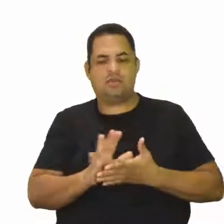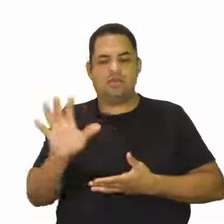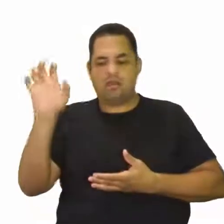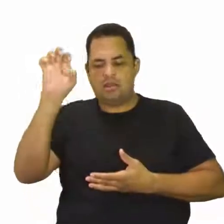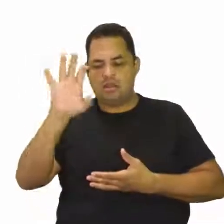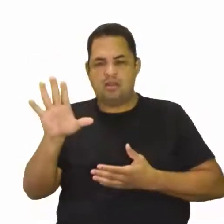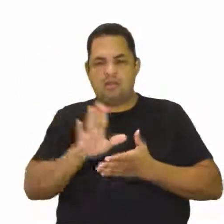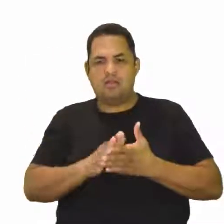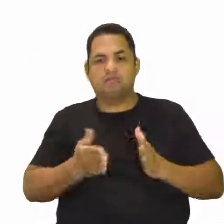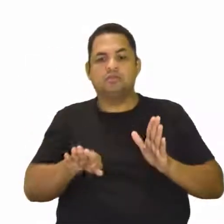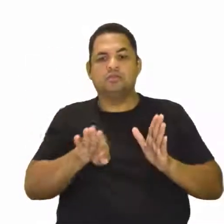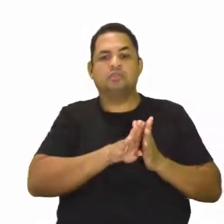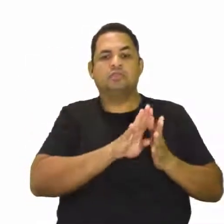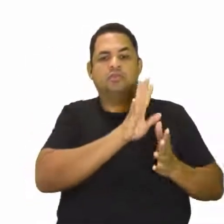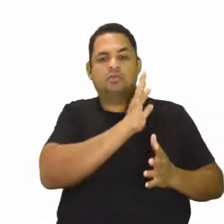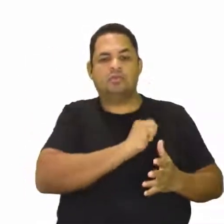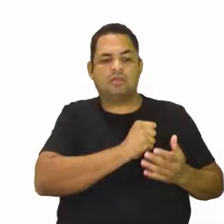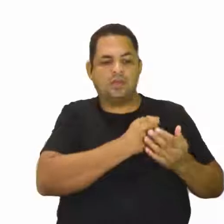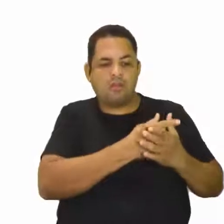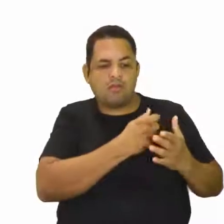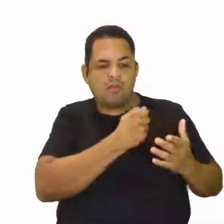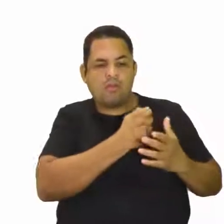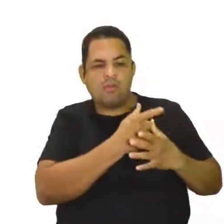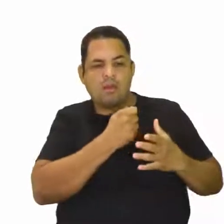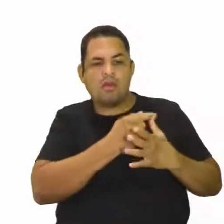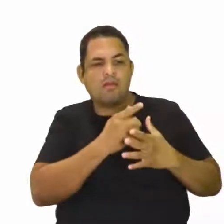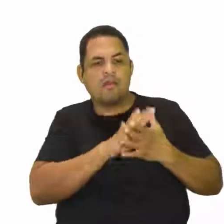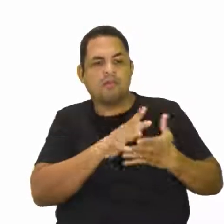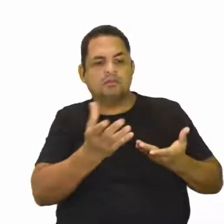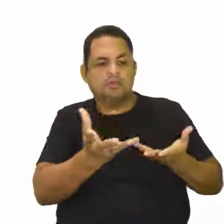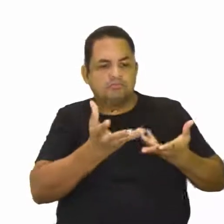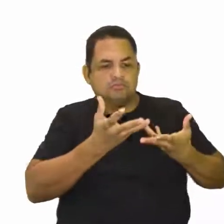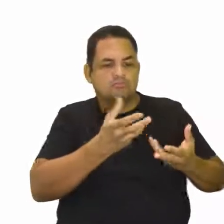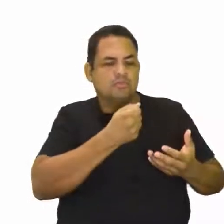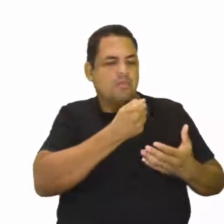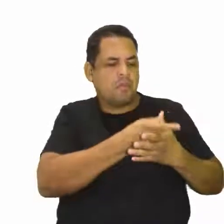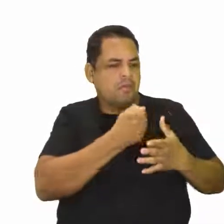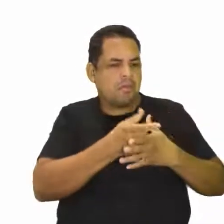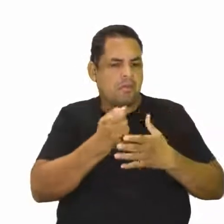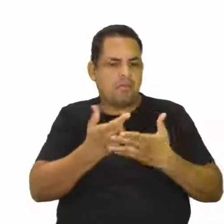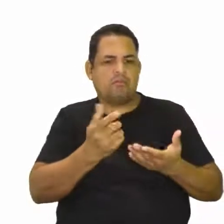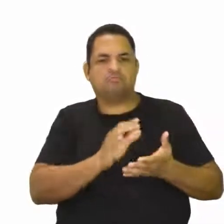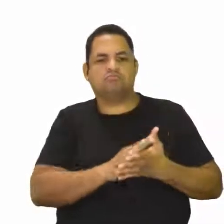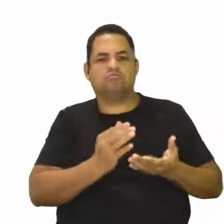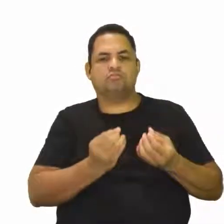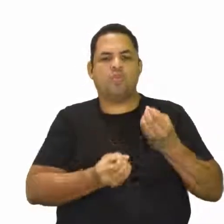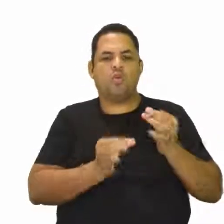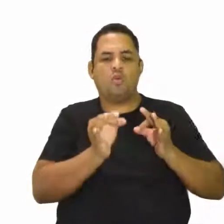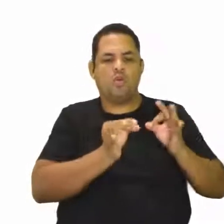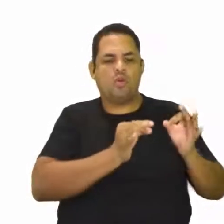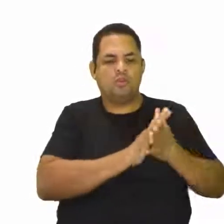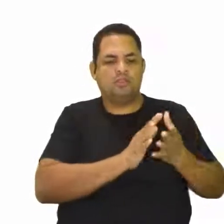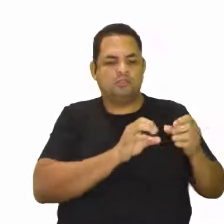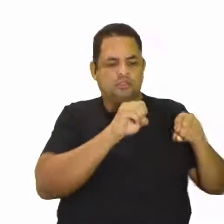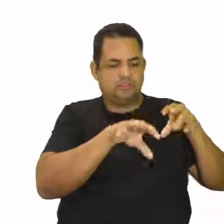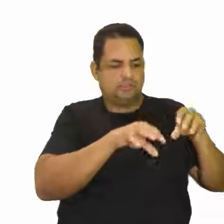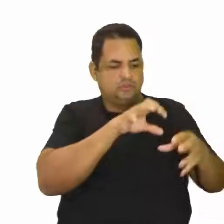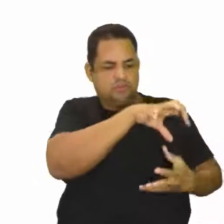e eles vão para a Palestina, olha, vamos comprar terra, vamos adquirir aqui terra na Palestina. Ali fundaram diversas colônias